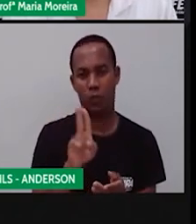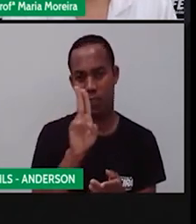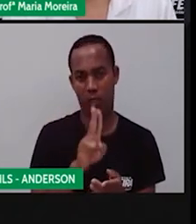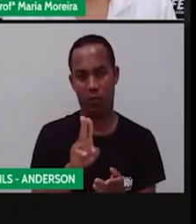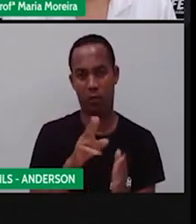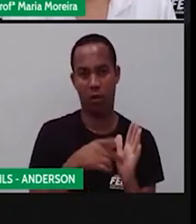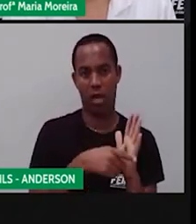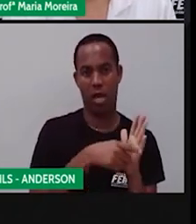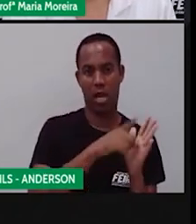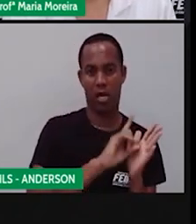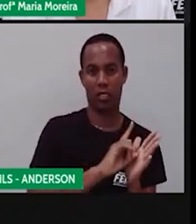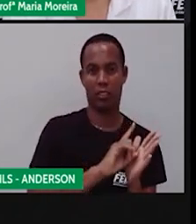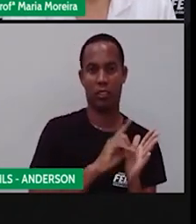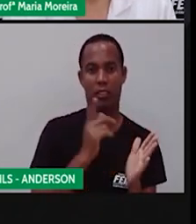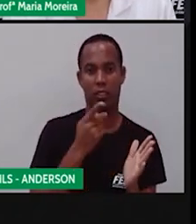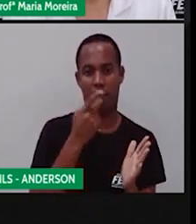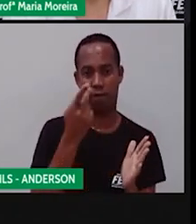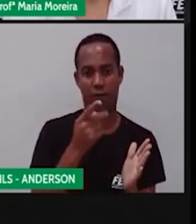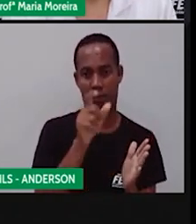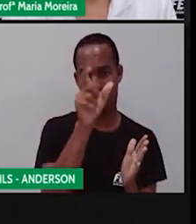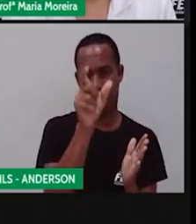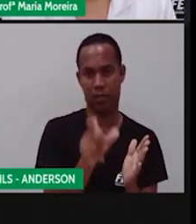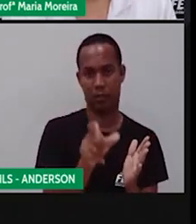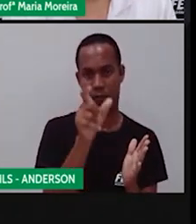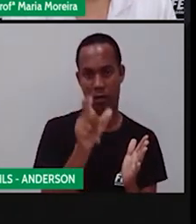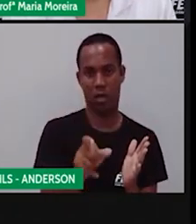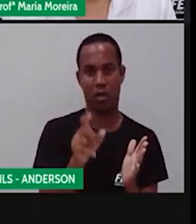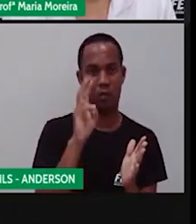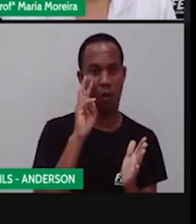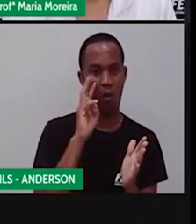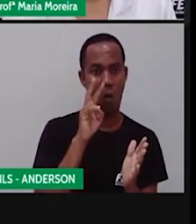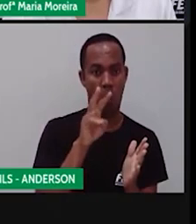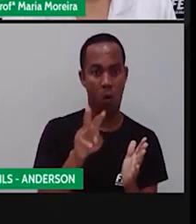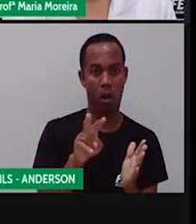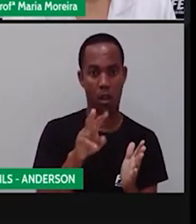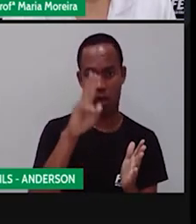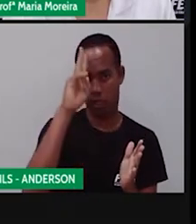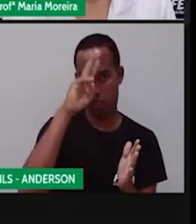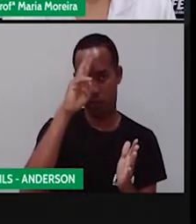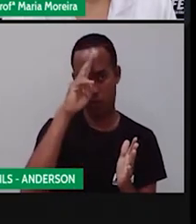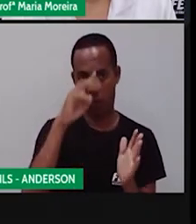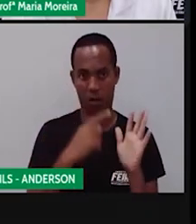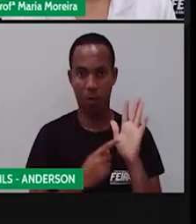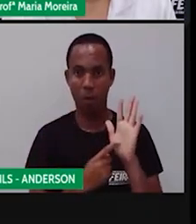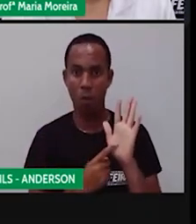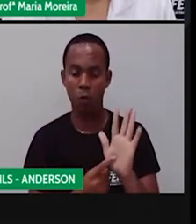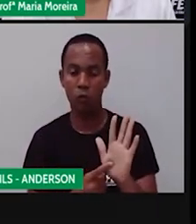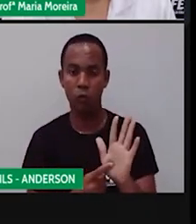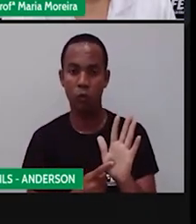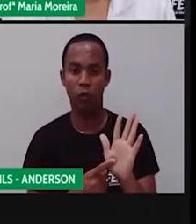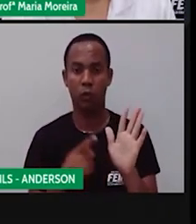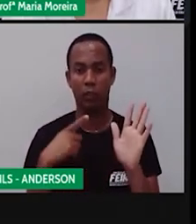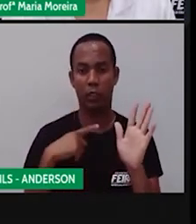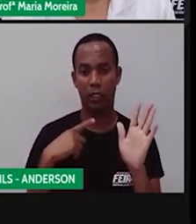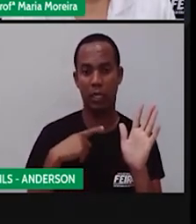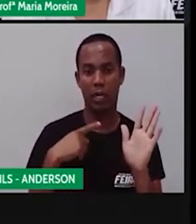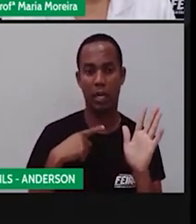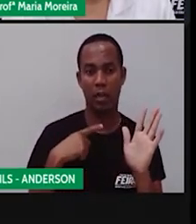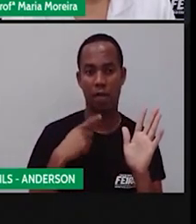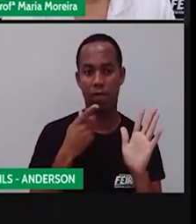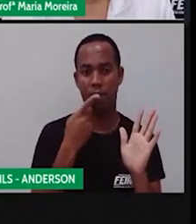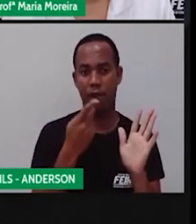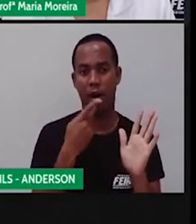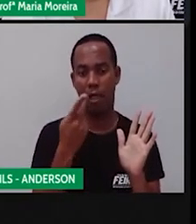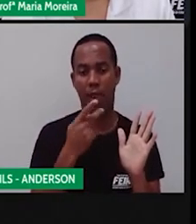da fala de um personagem. Olha só, lembra que a Pro aqui mostrou? Olha, tem a fala de alguém, tem os